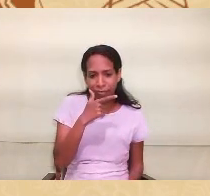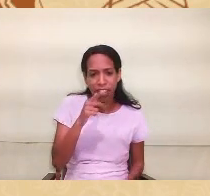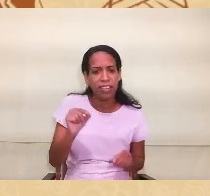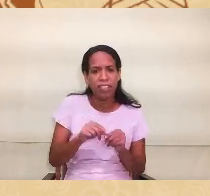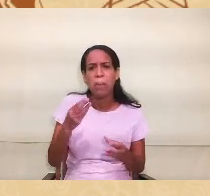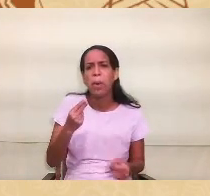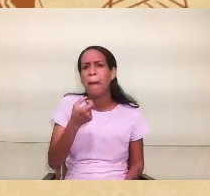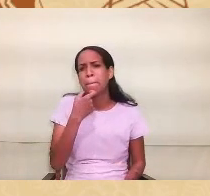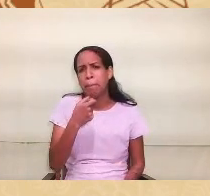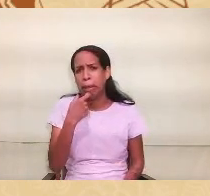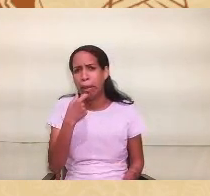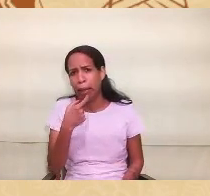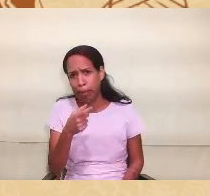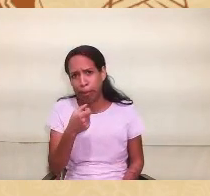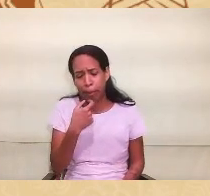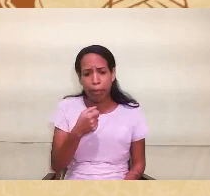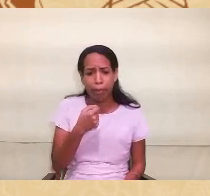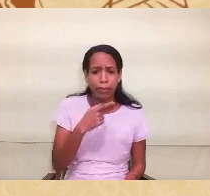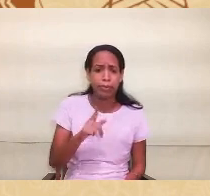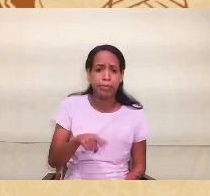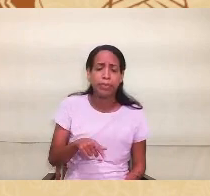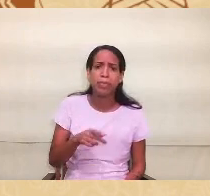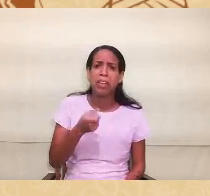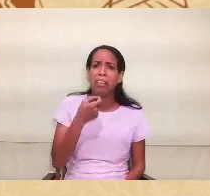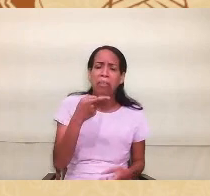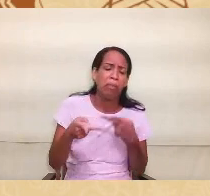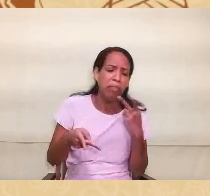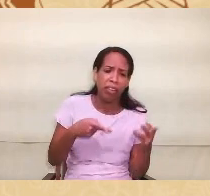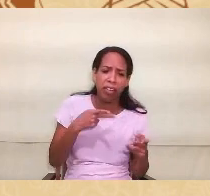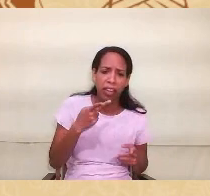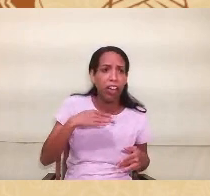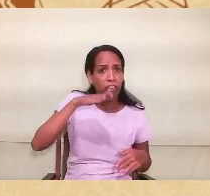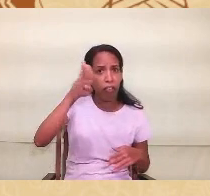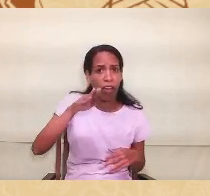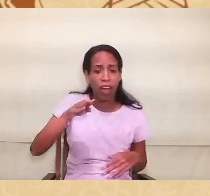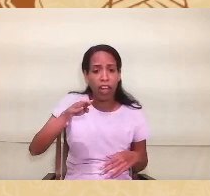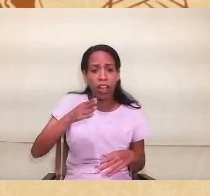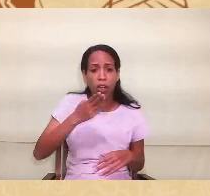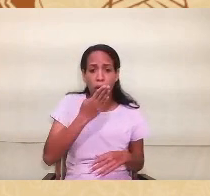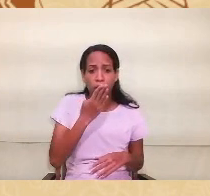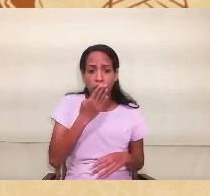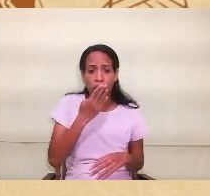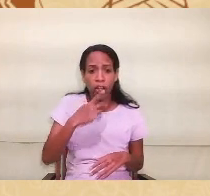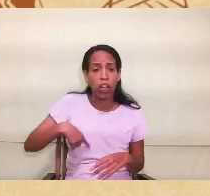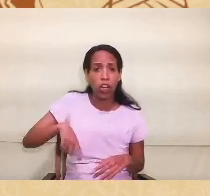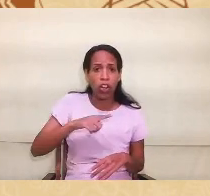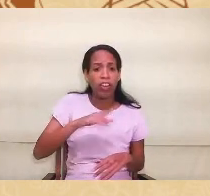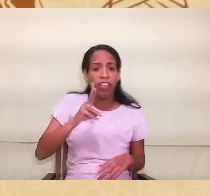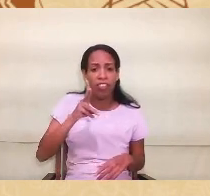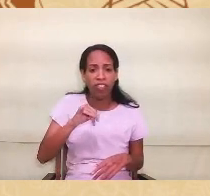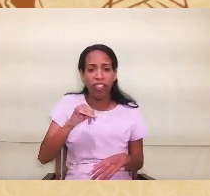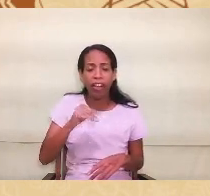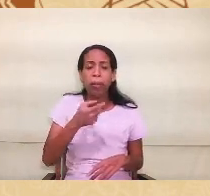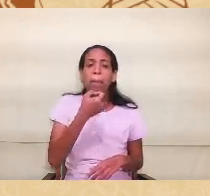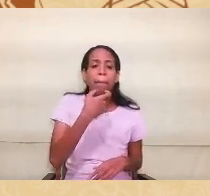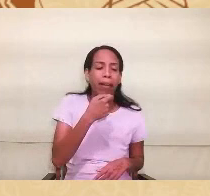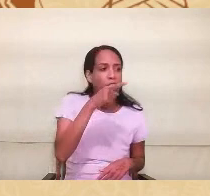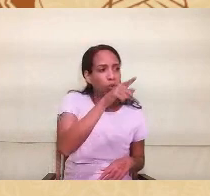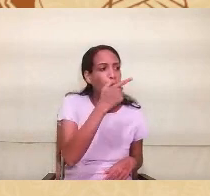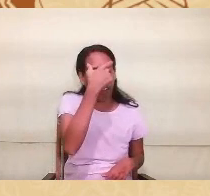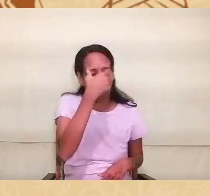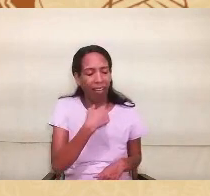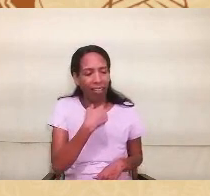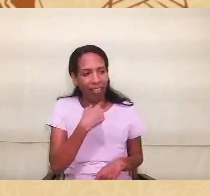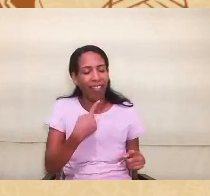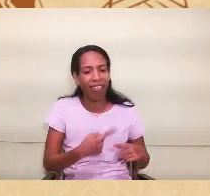piada, rapaz. O que é importante? Piada. Se você for em uma aldeia indígena, a gente vai tirar a barra da sua cara, porque ele tira, porque assim, a